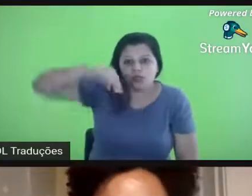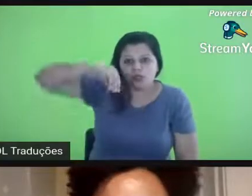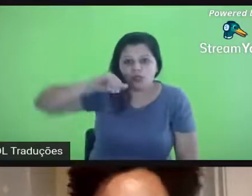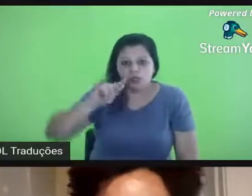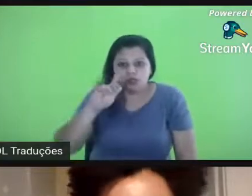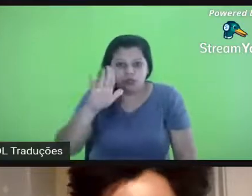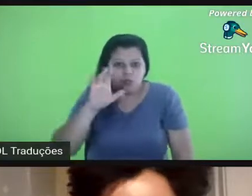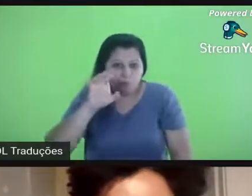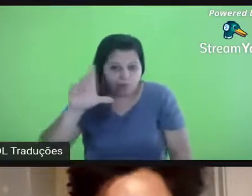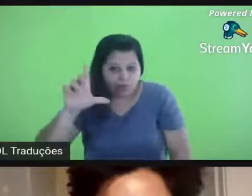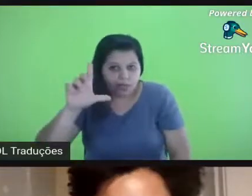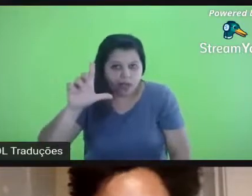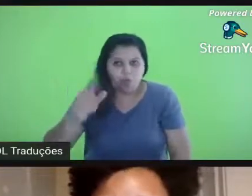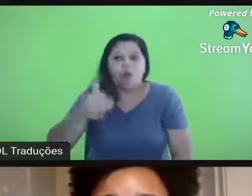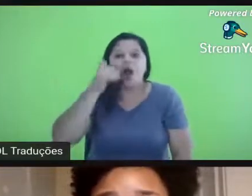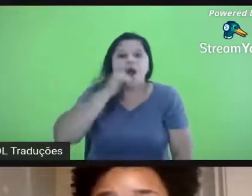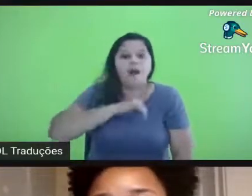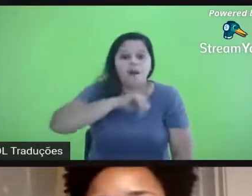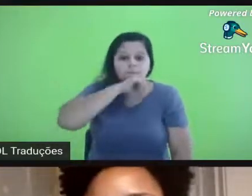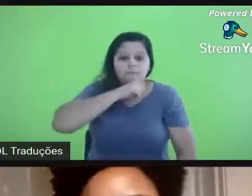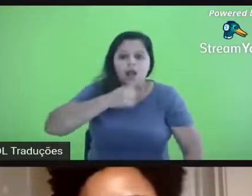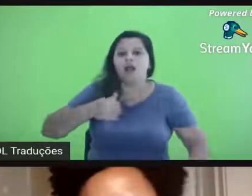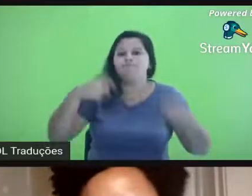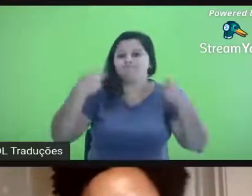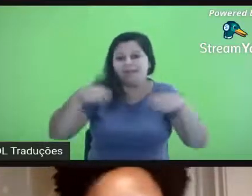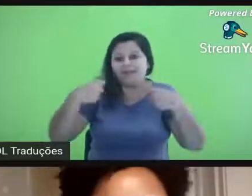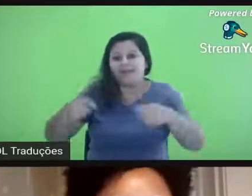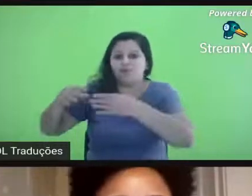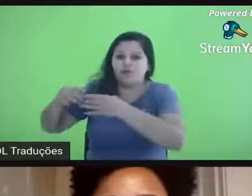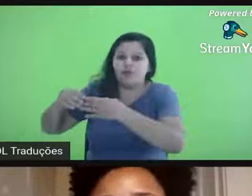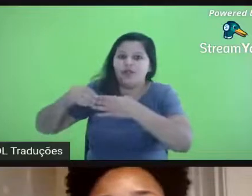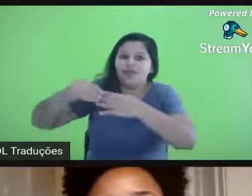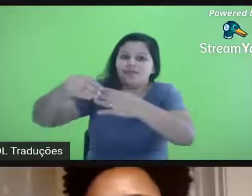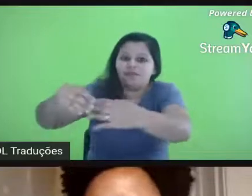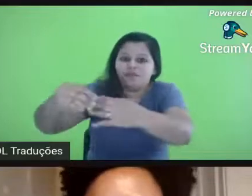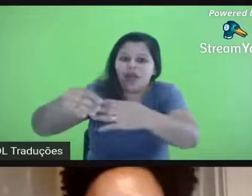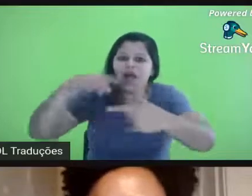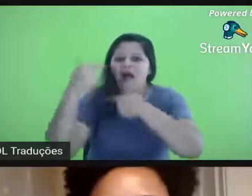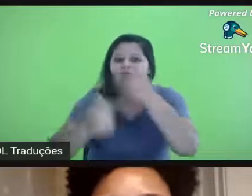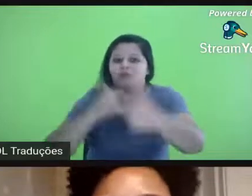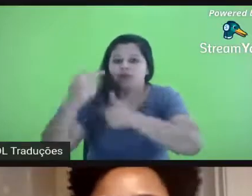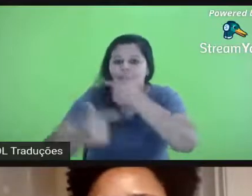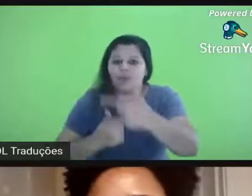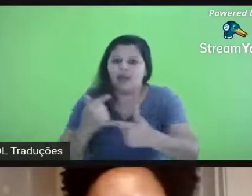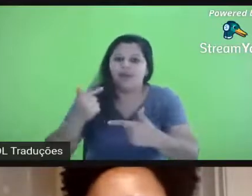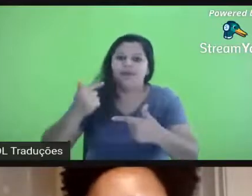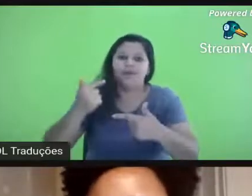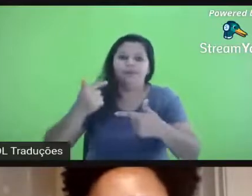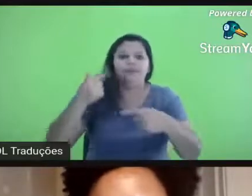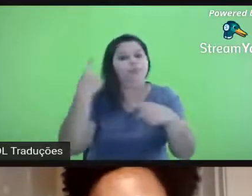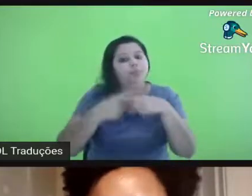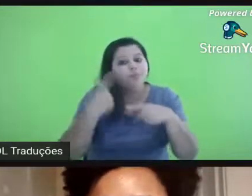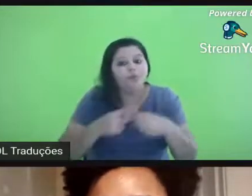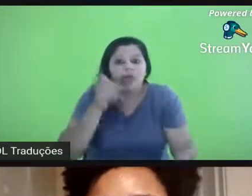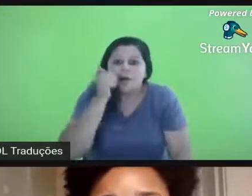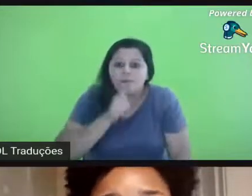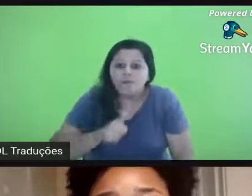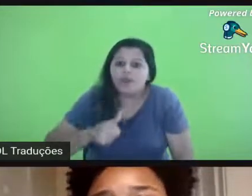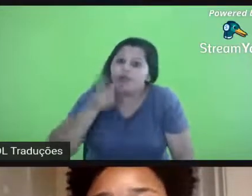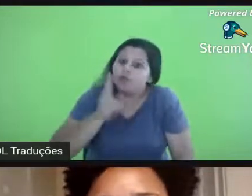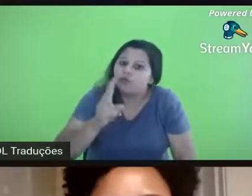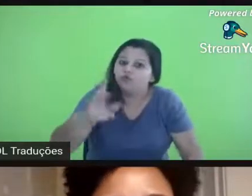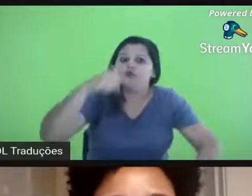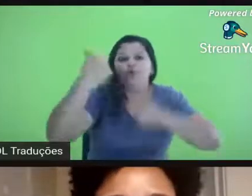que simplesmente levá-lo ao trabalho, porque a mulher precisa continuar trabalhando